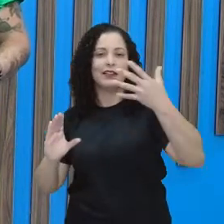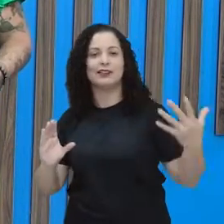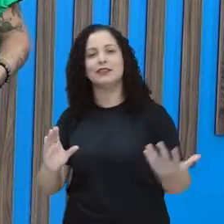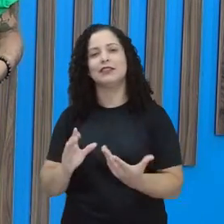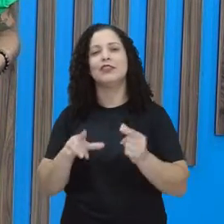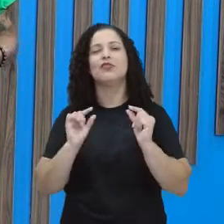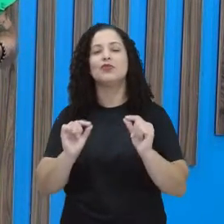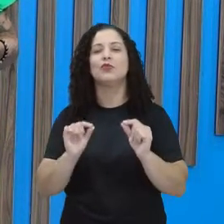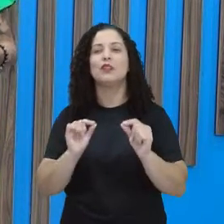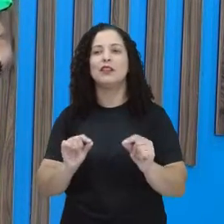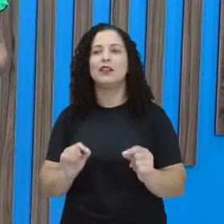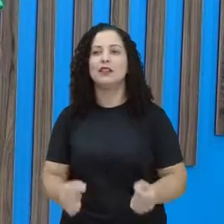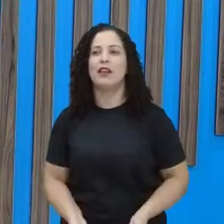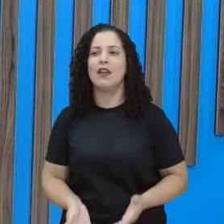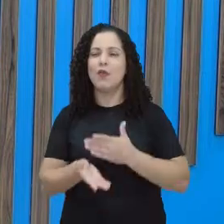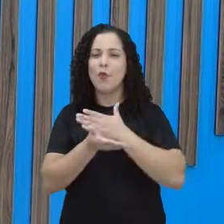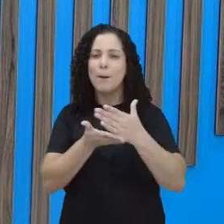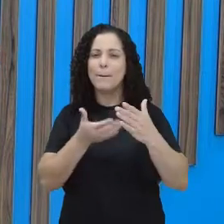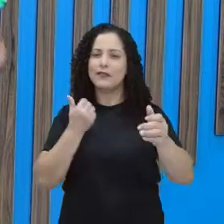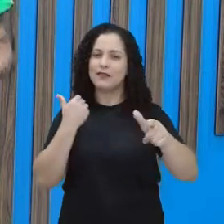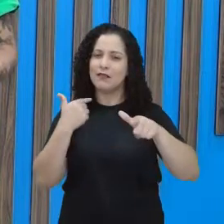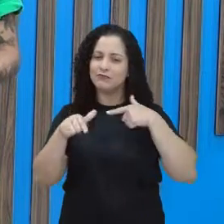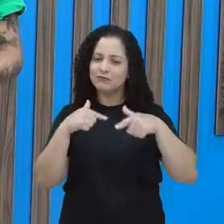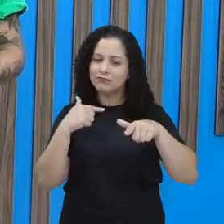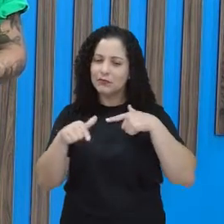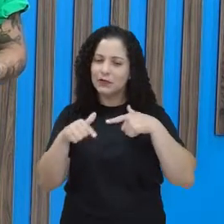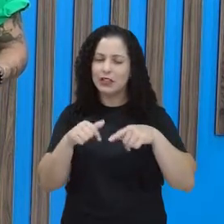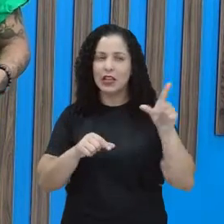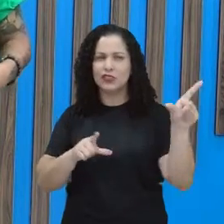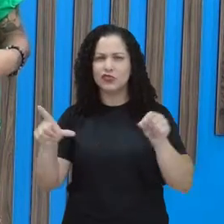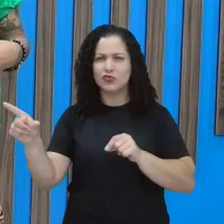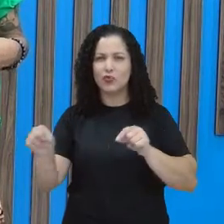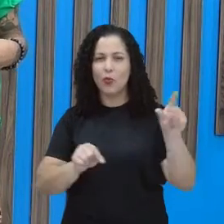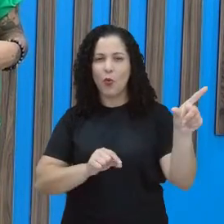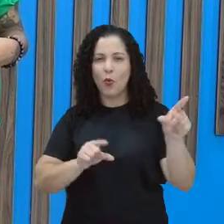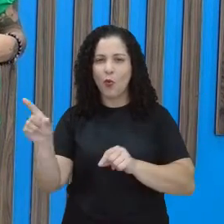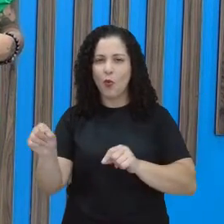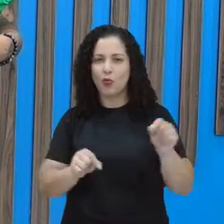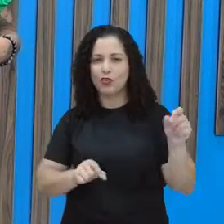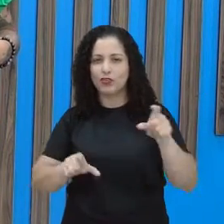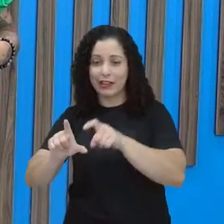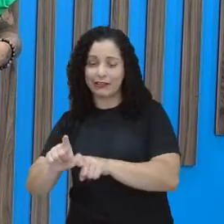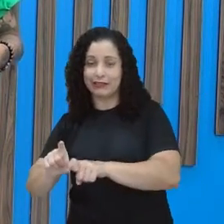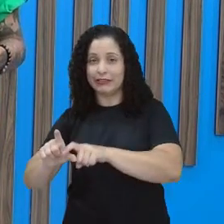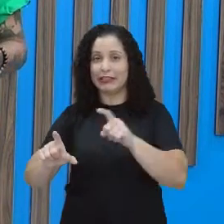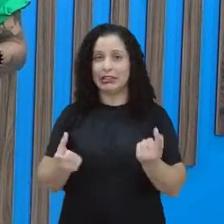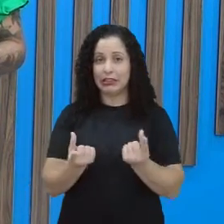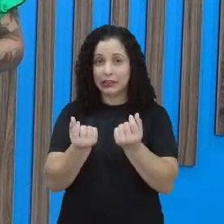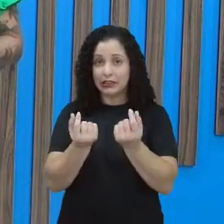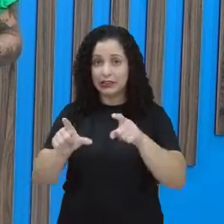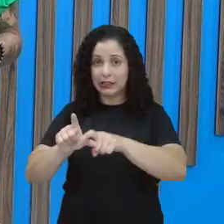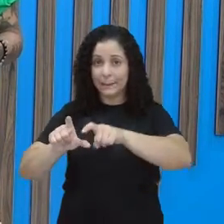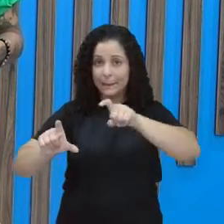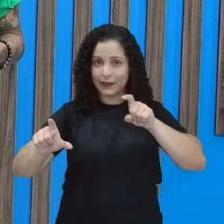começar a tocar nossas vidas com escolhas, com independência